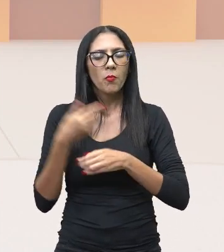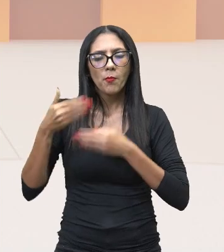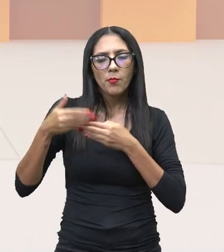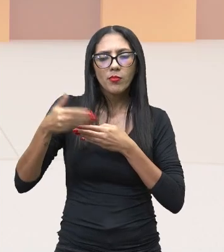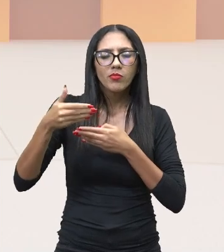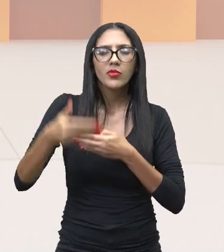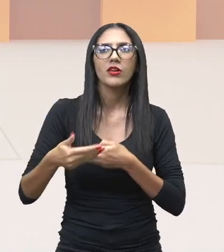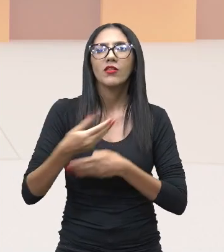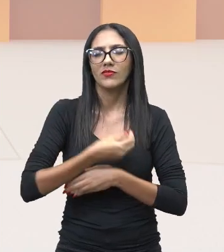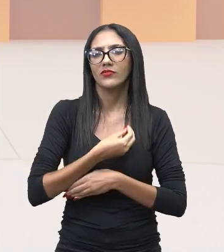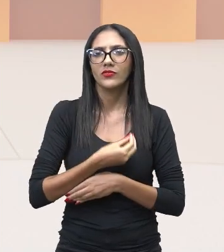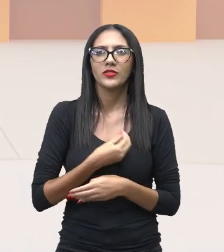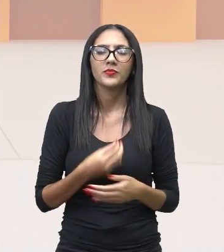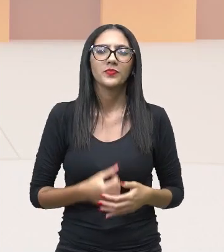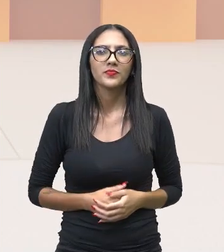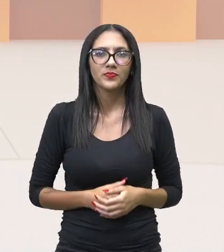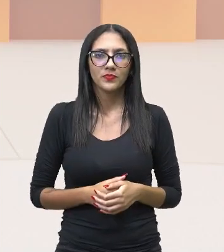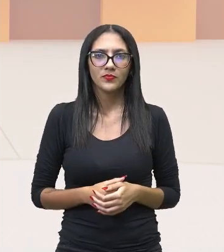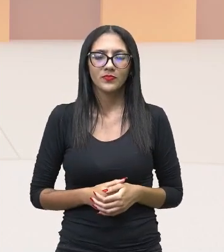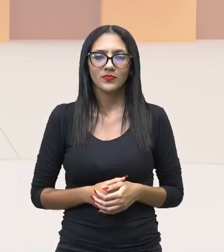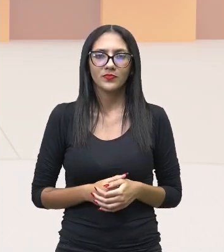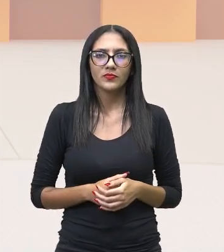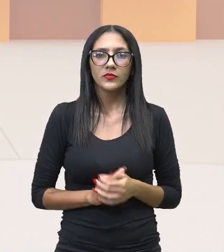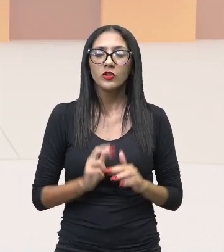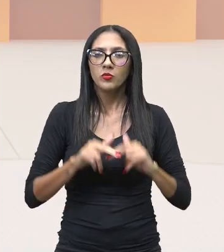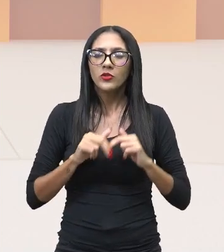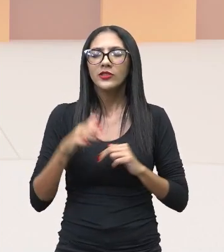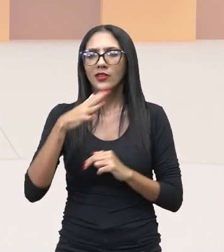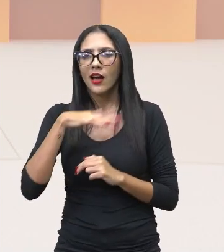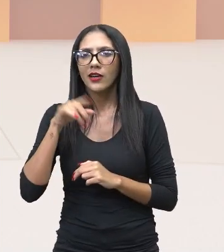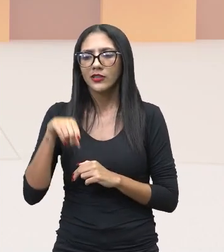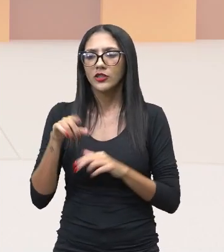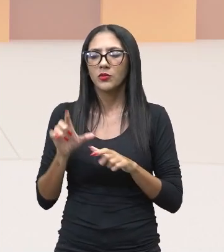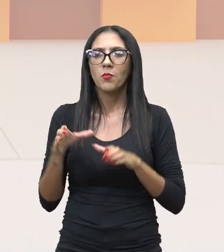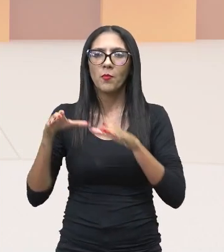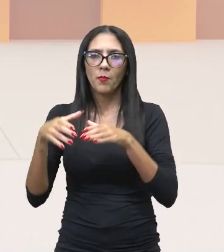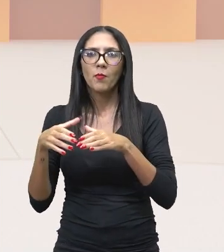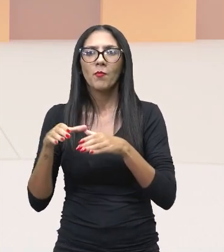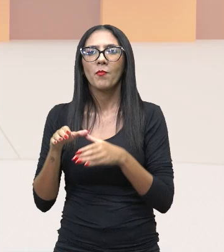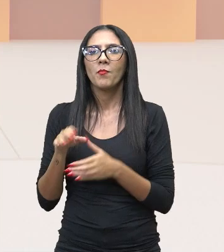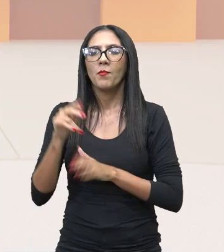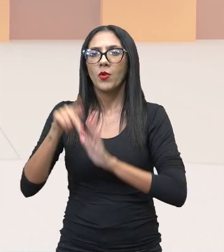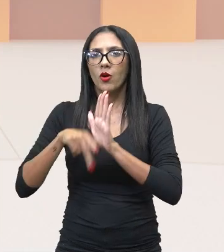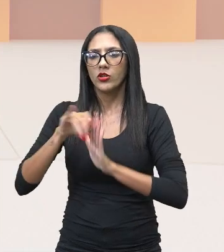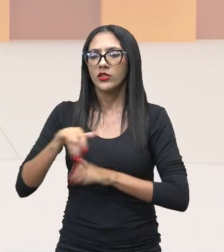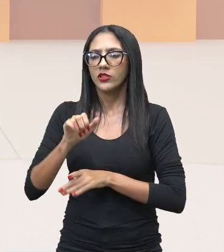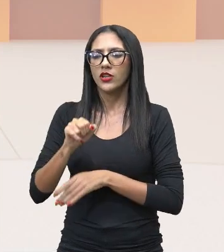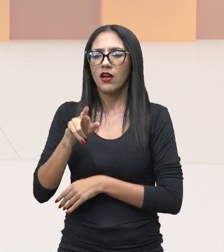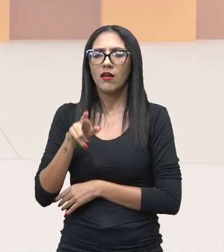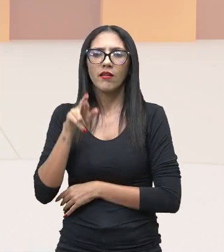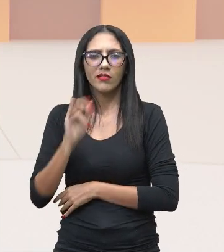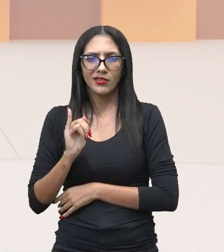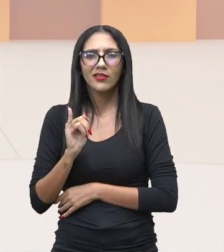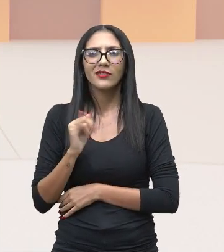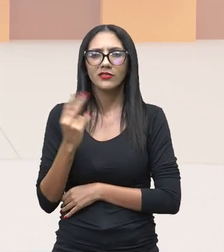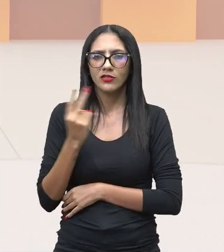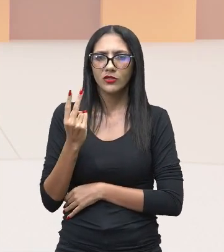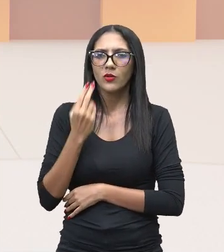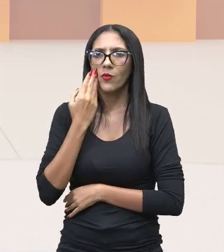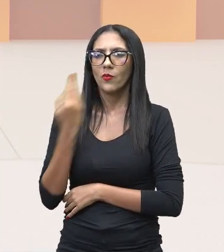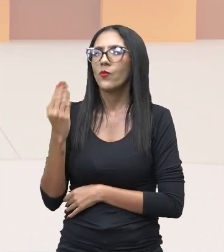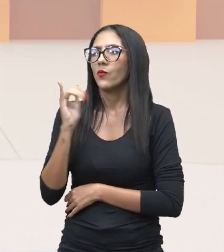dessa forma, né? Então a área desse projeto aí, o projeto Jari, que a gente está vendo agora nesse momento, era basicamente